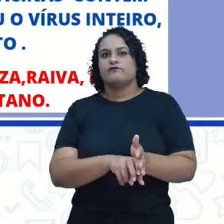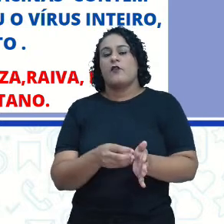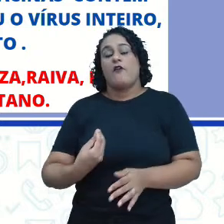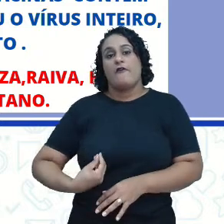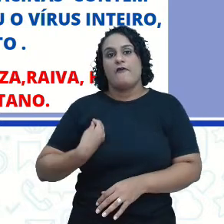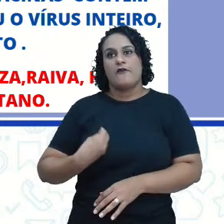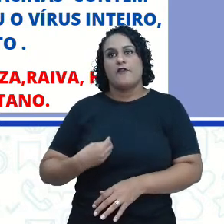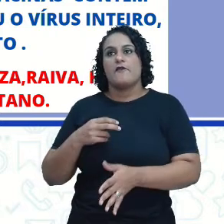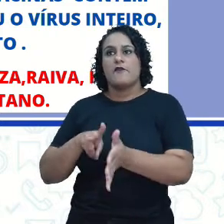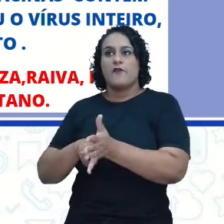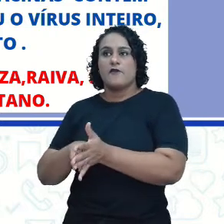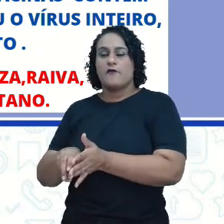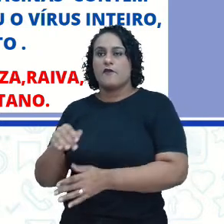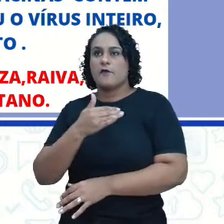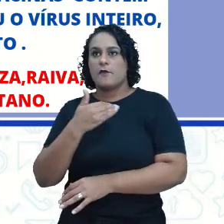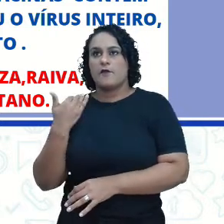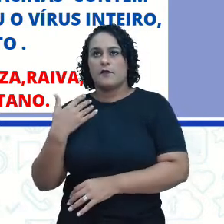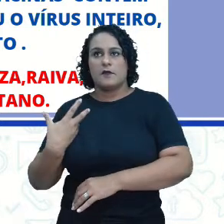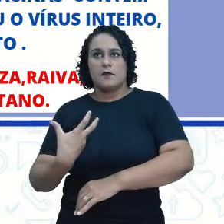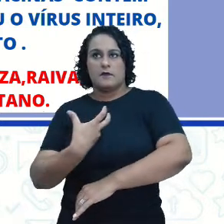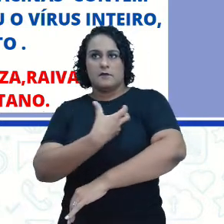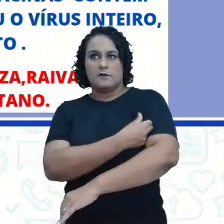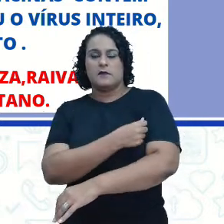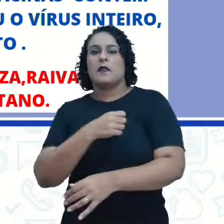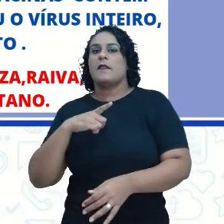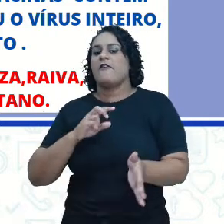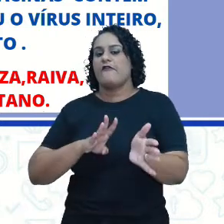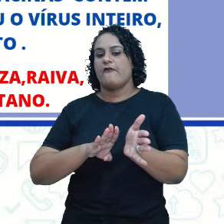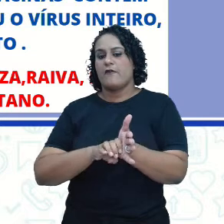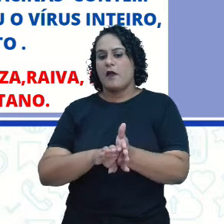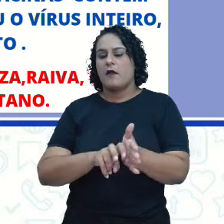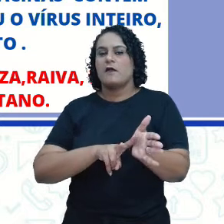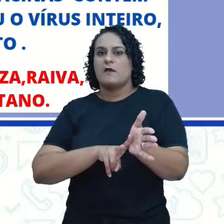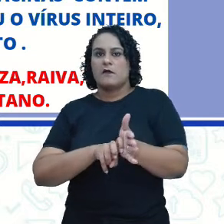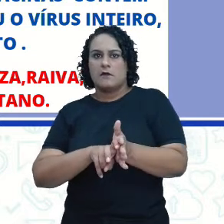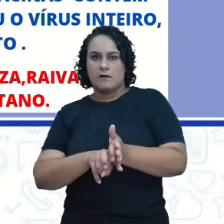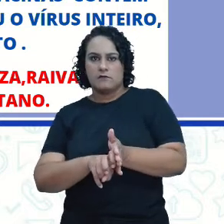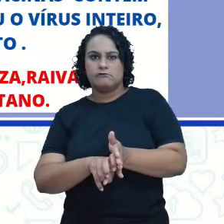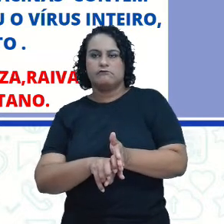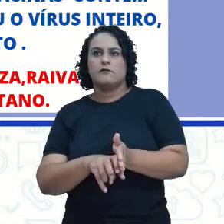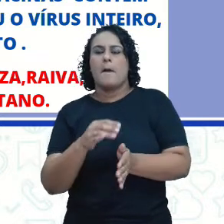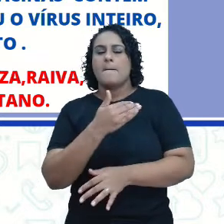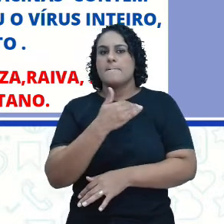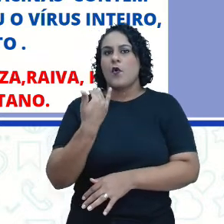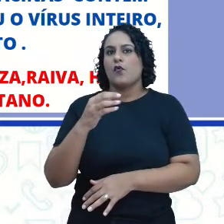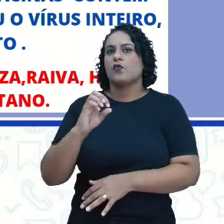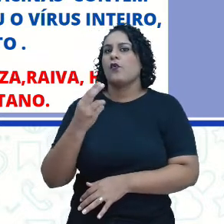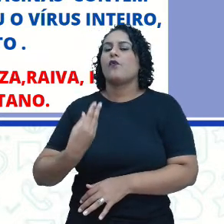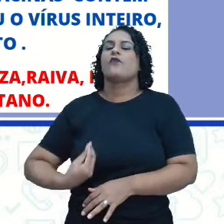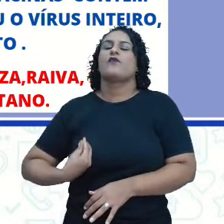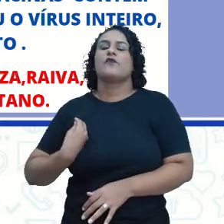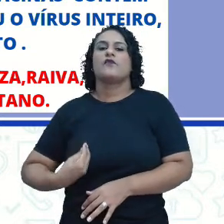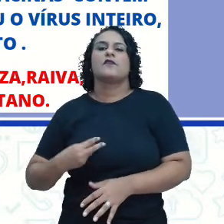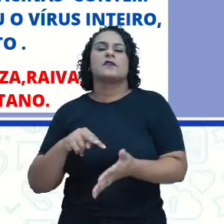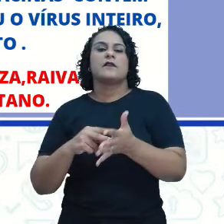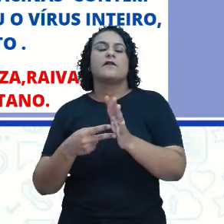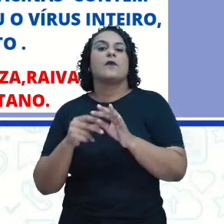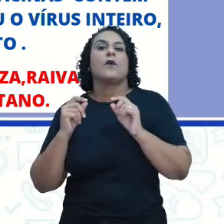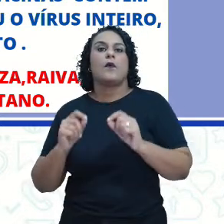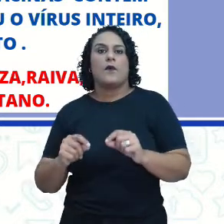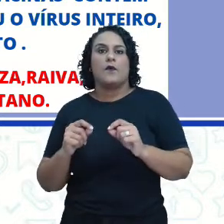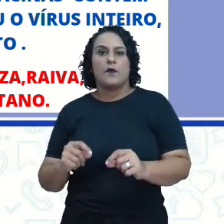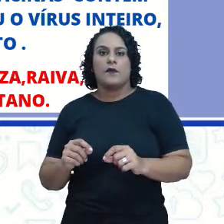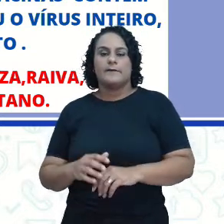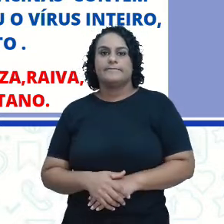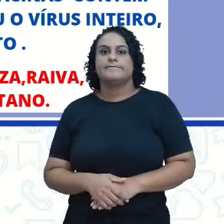ó, as vacinas são compostas por bactérias ou vírus atenuados ou inativados. O que é que isso quer dizer? Na